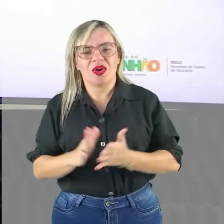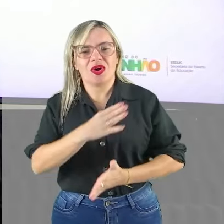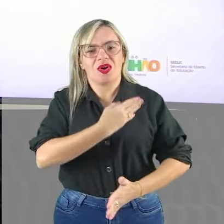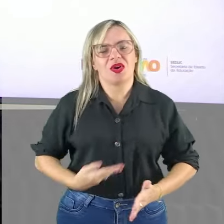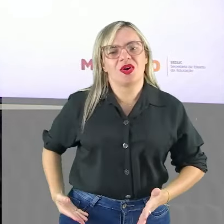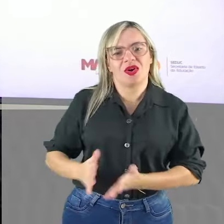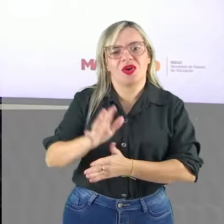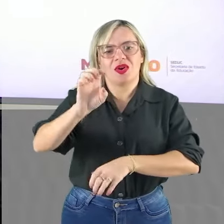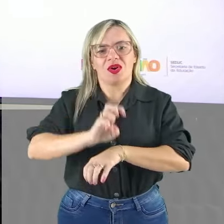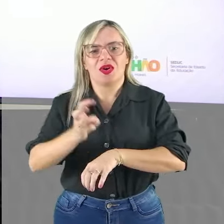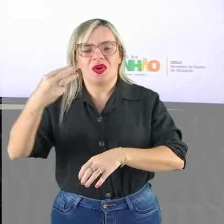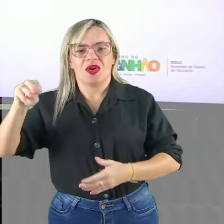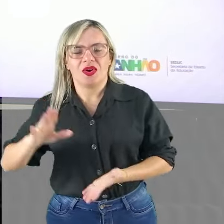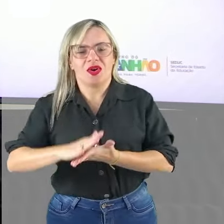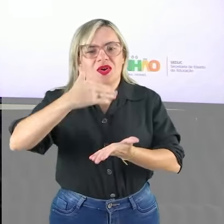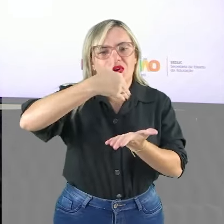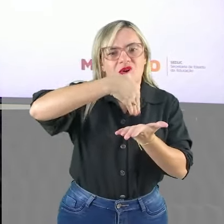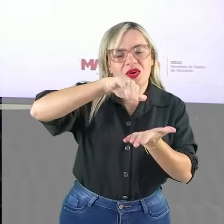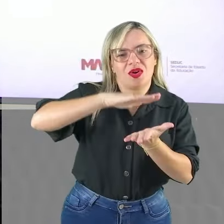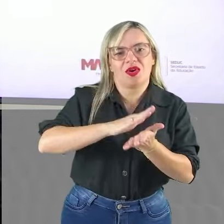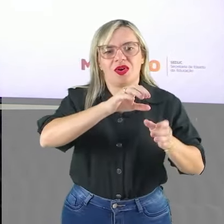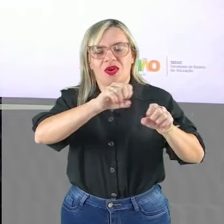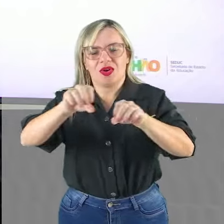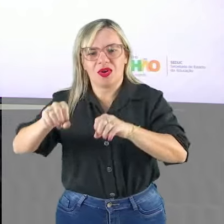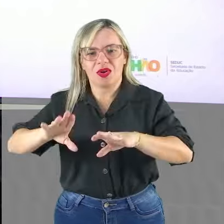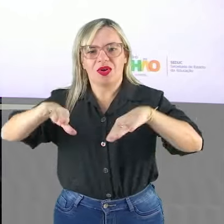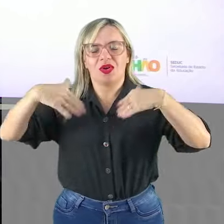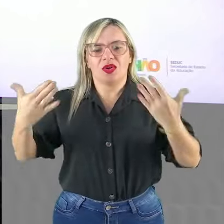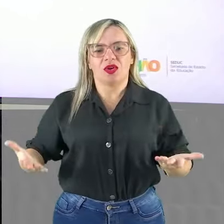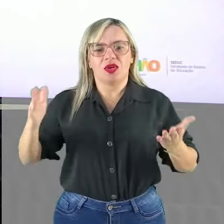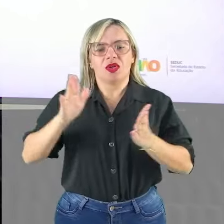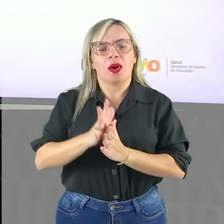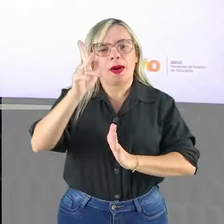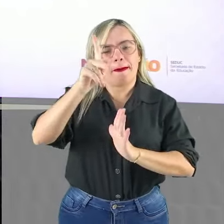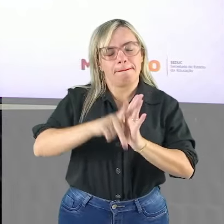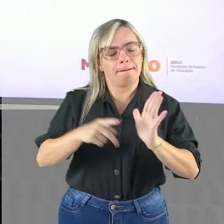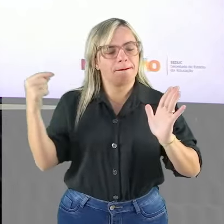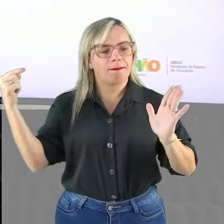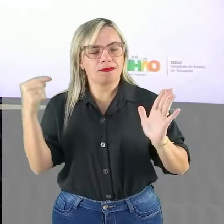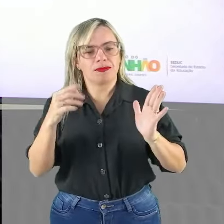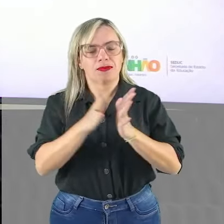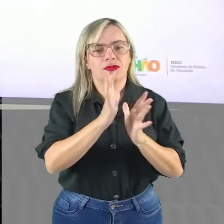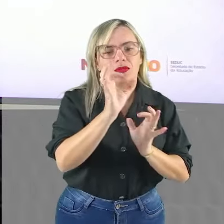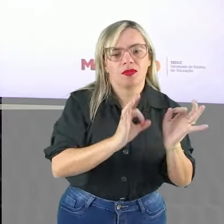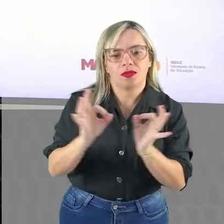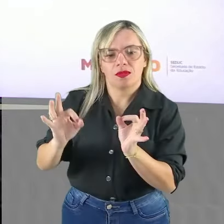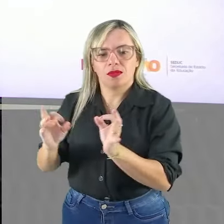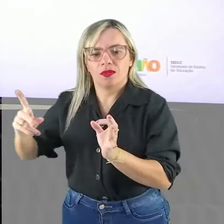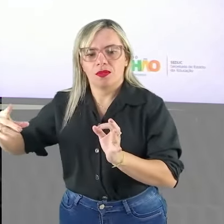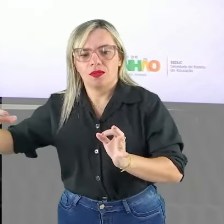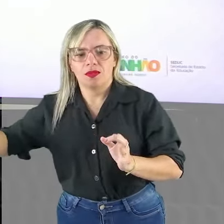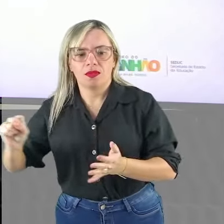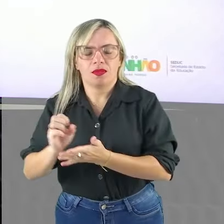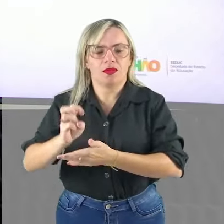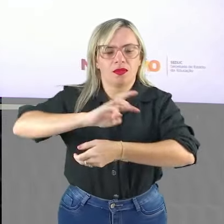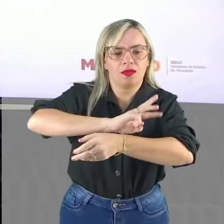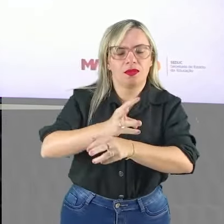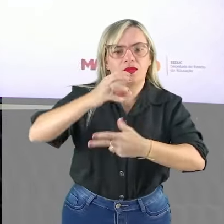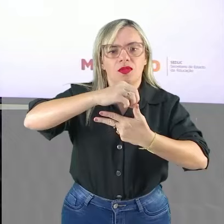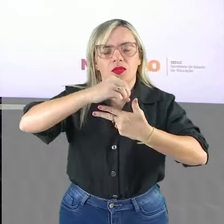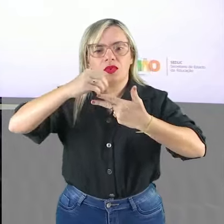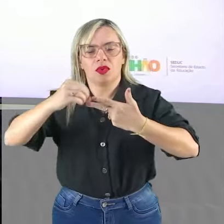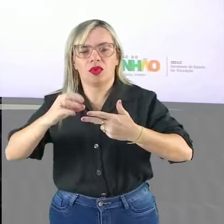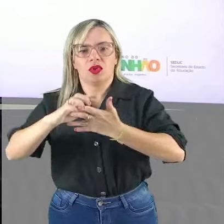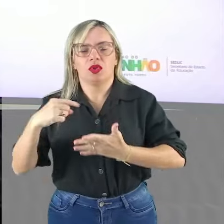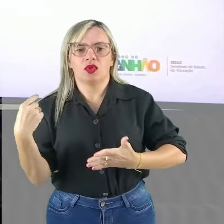Maranhão através da CEDUC Secretaria Estadual de Educação projeto esse né O nosso preparatório pais oema Enem